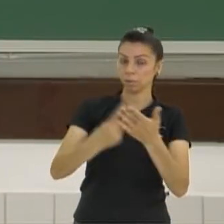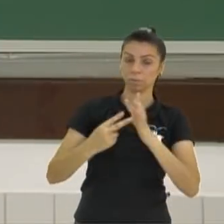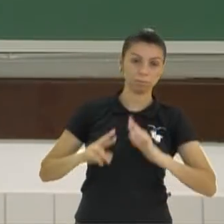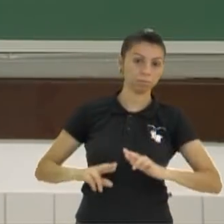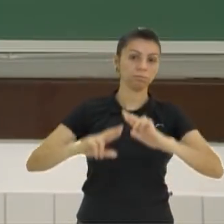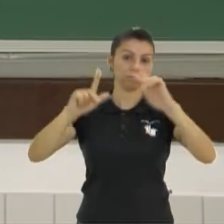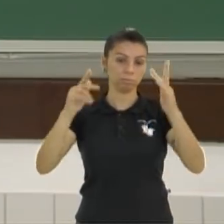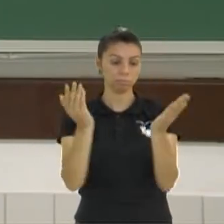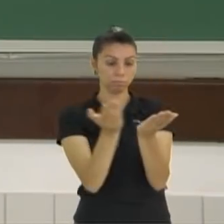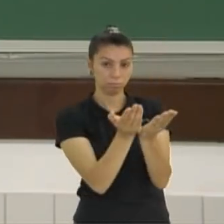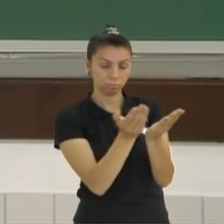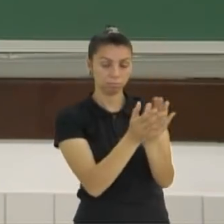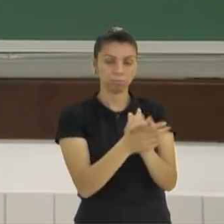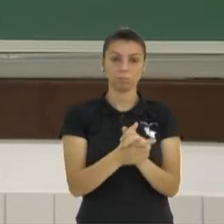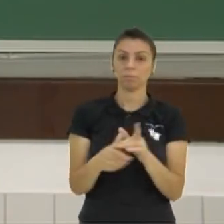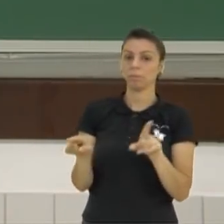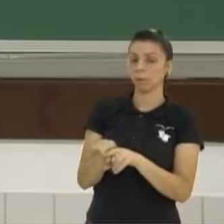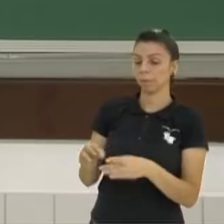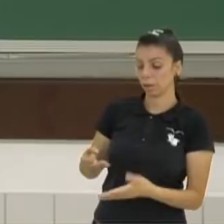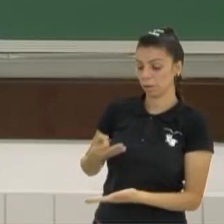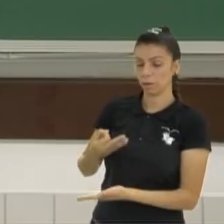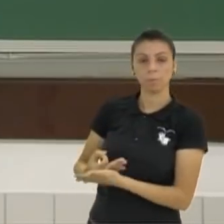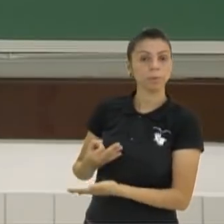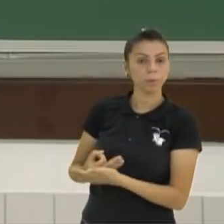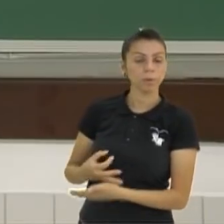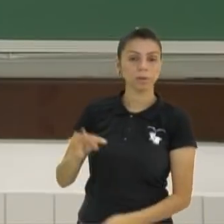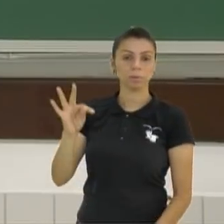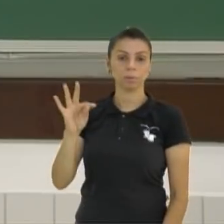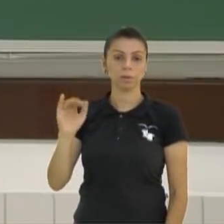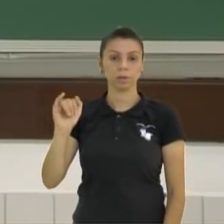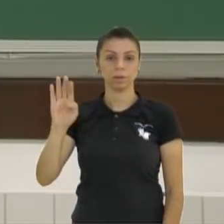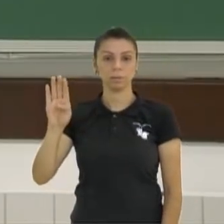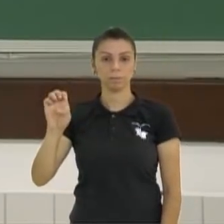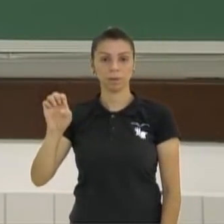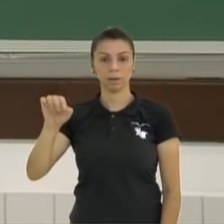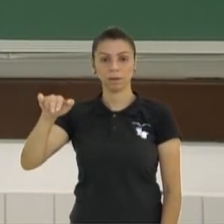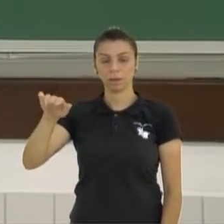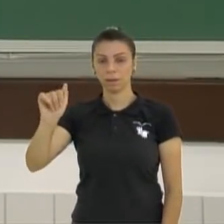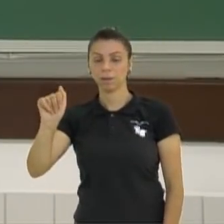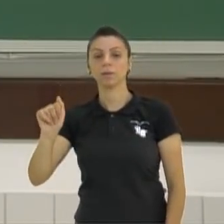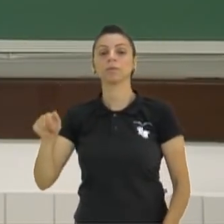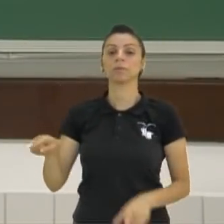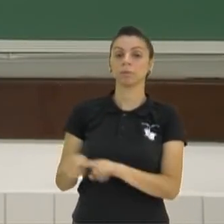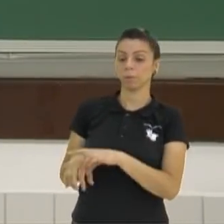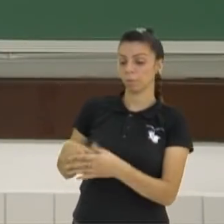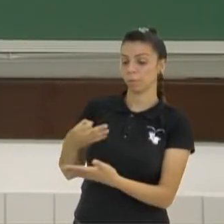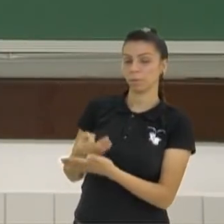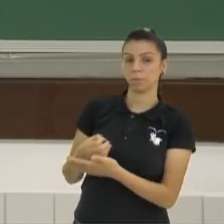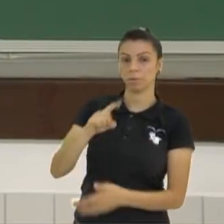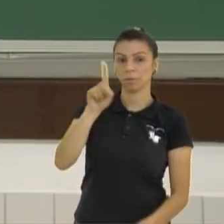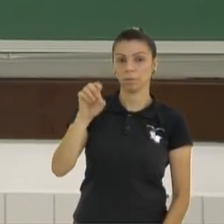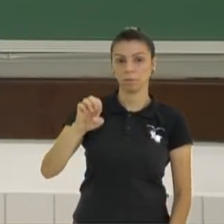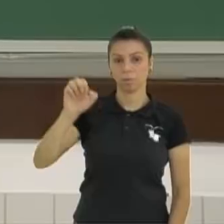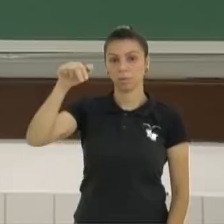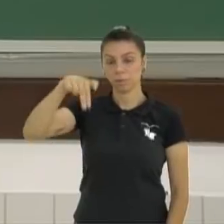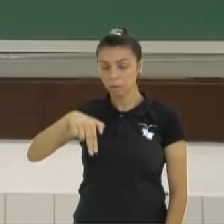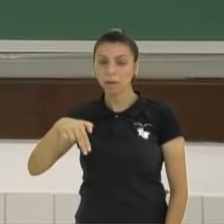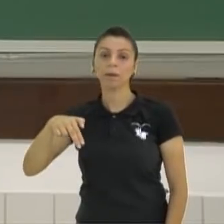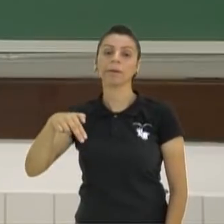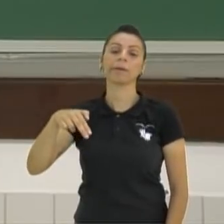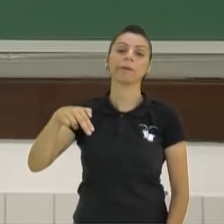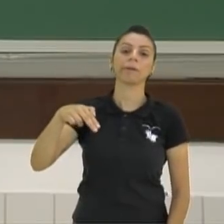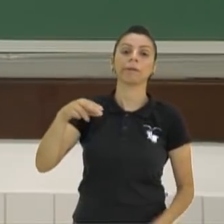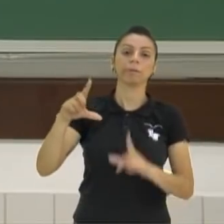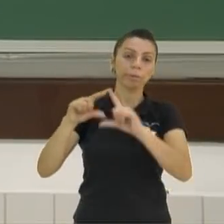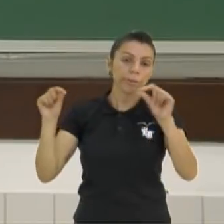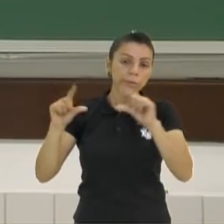diferentes budismos. Tem o budismo tibetano, tem o budismo Zen, que é do Japão, tem o budismo Changchuin, que é da